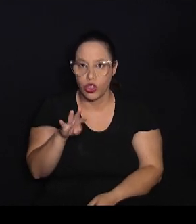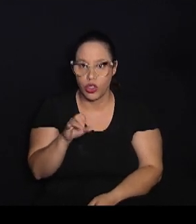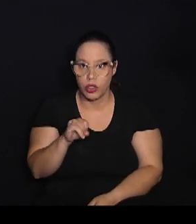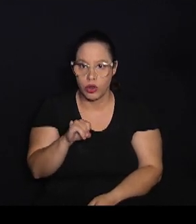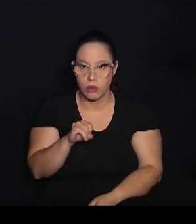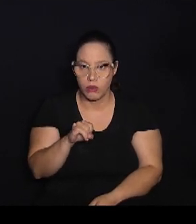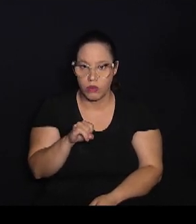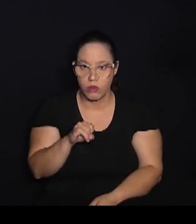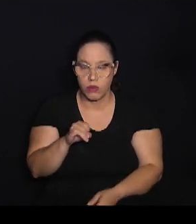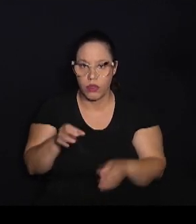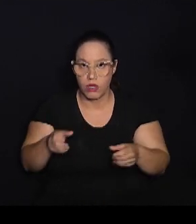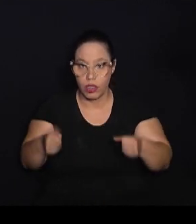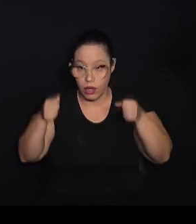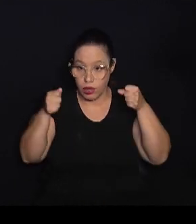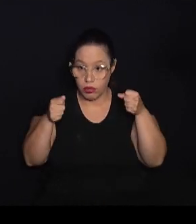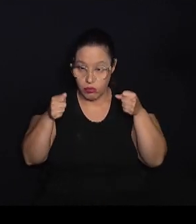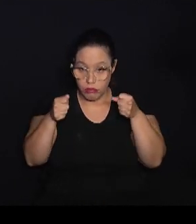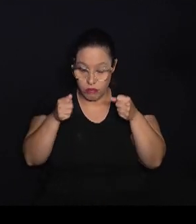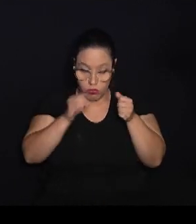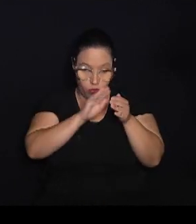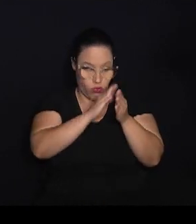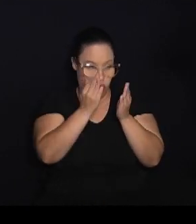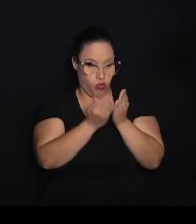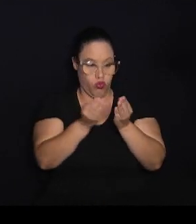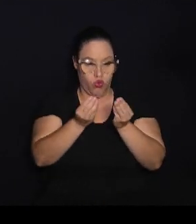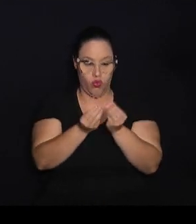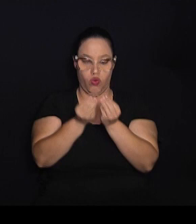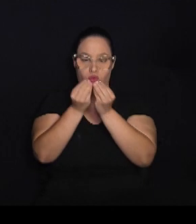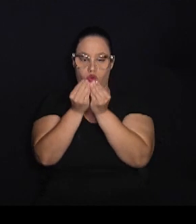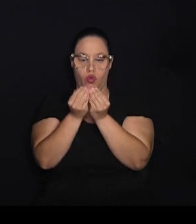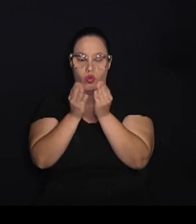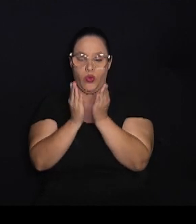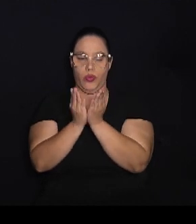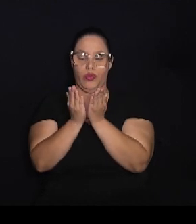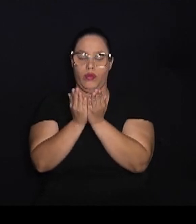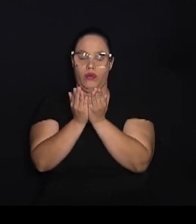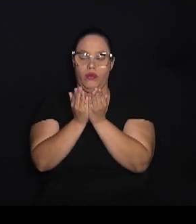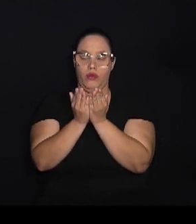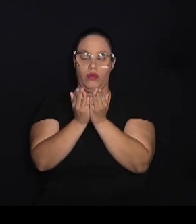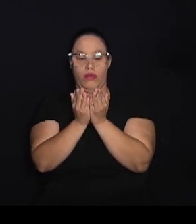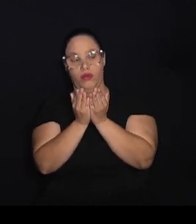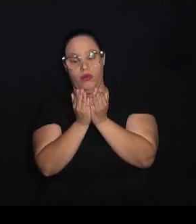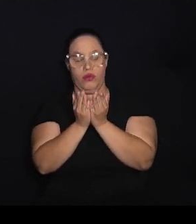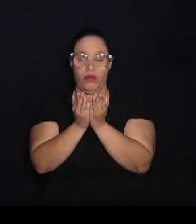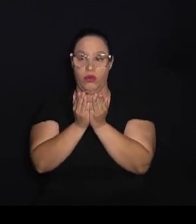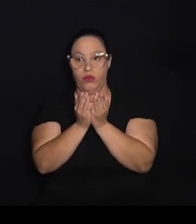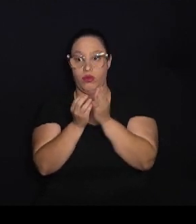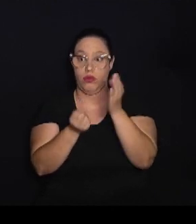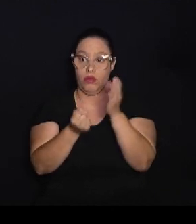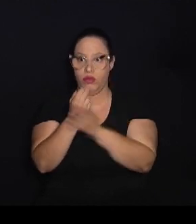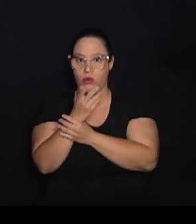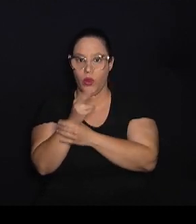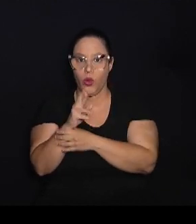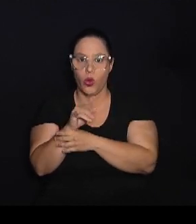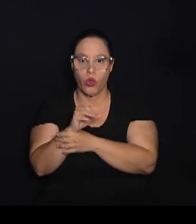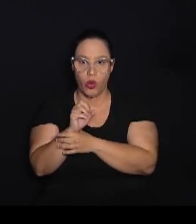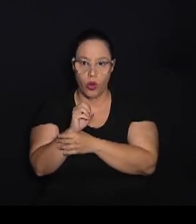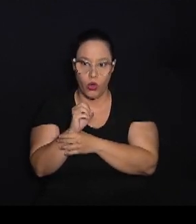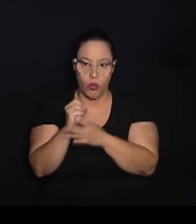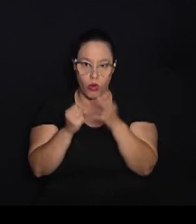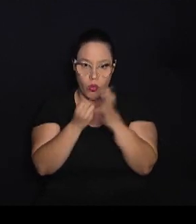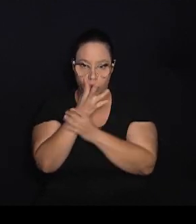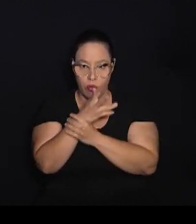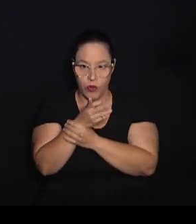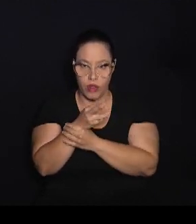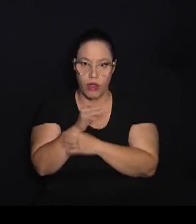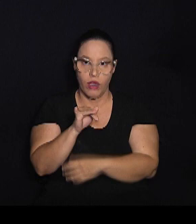segurando né a revista o gibi né então só para ficar mais mais claro a Editora Globo lança uma revista trazendo quadrinhos chamada